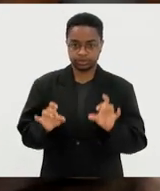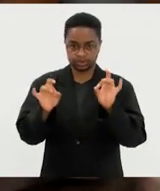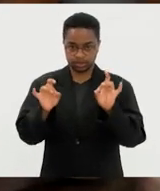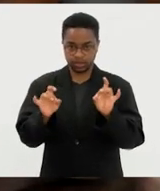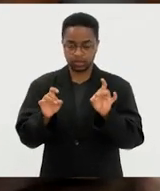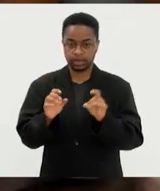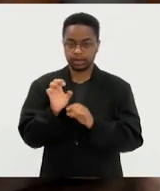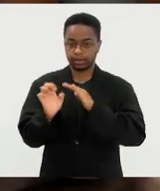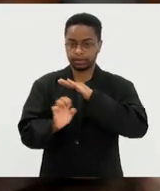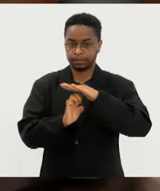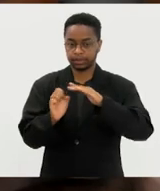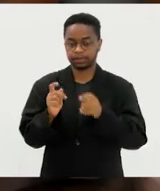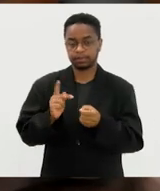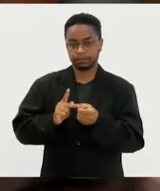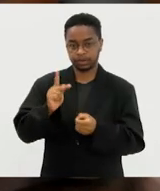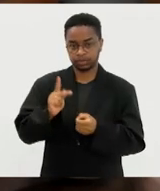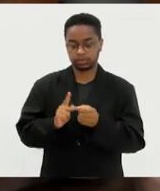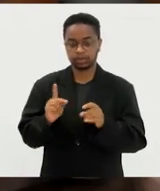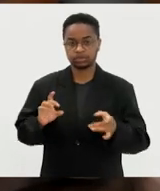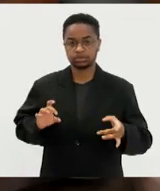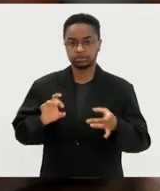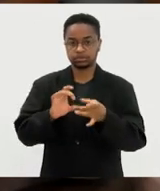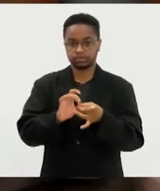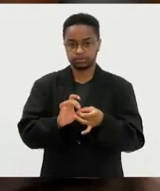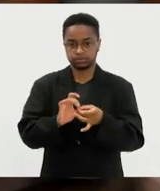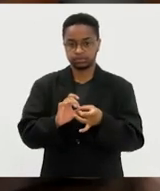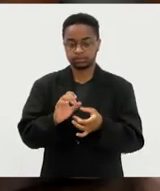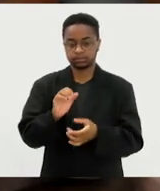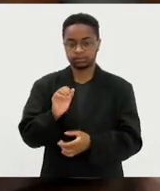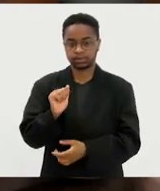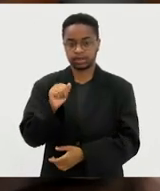Petrobras, em conluio com a ANP,